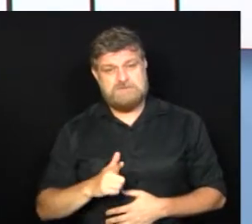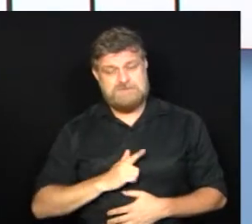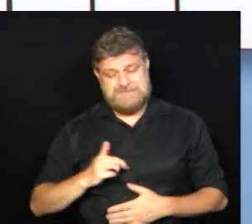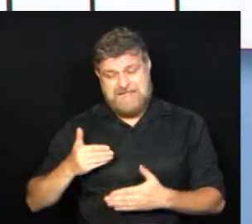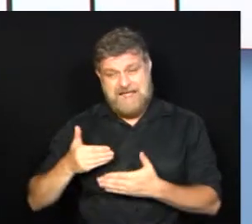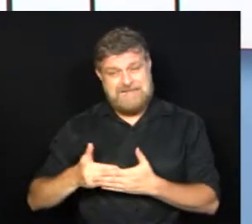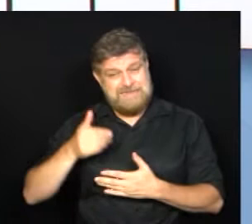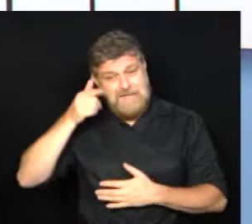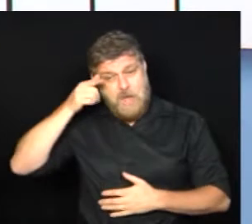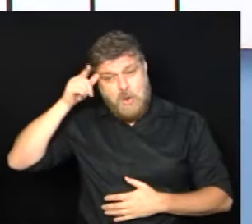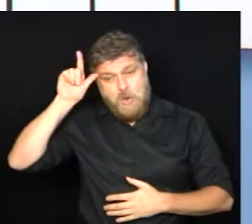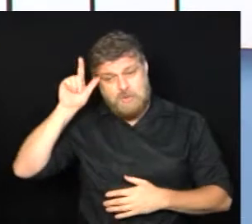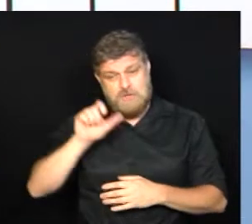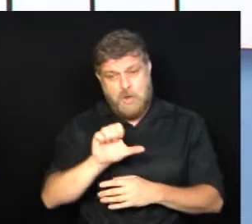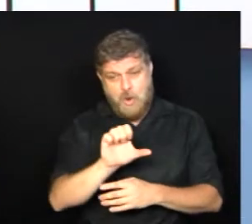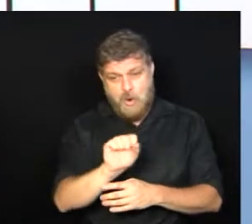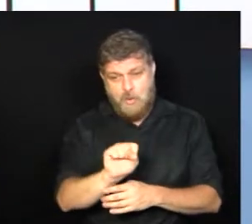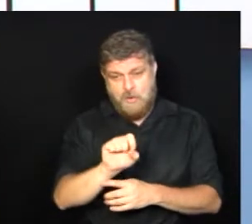até ontem, então,